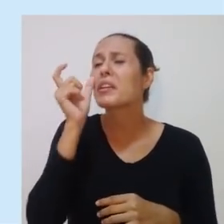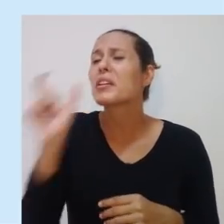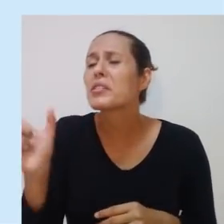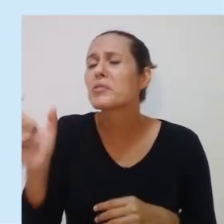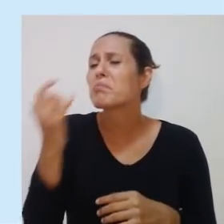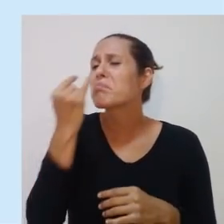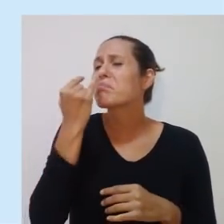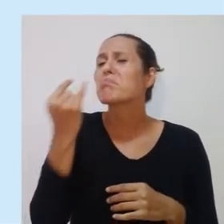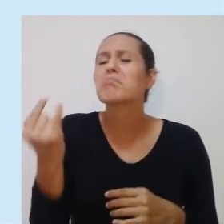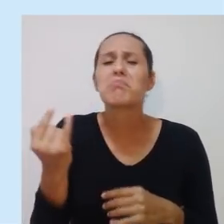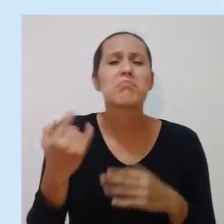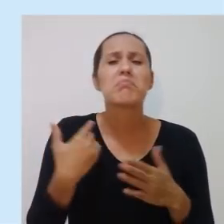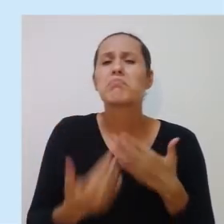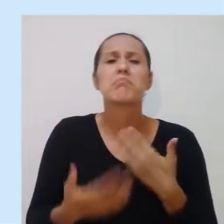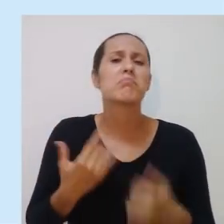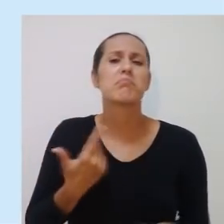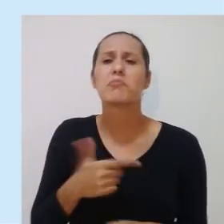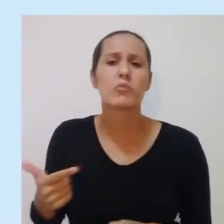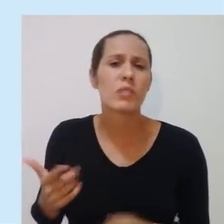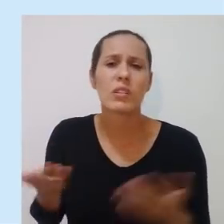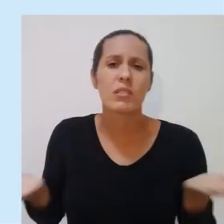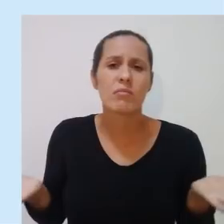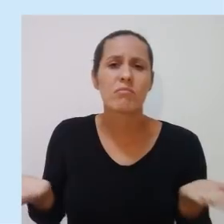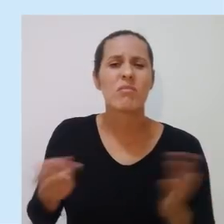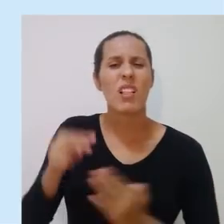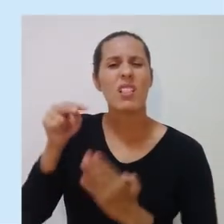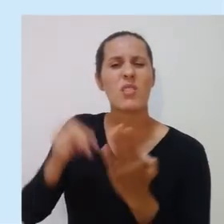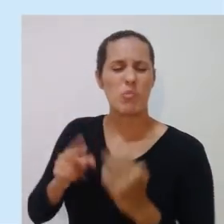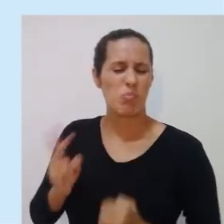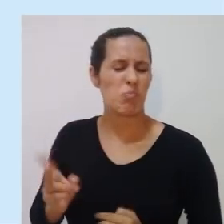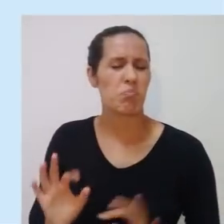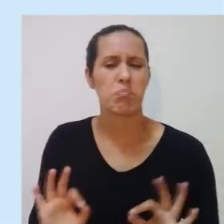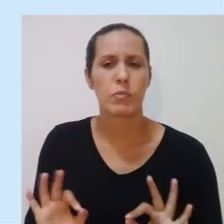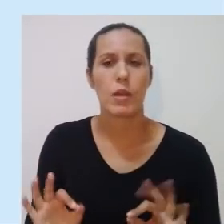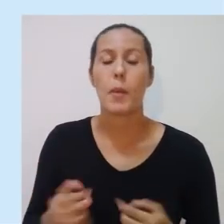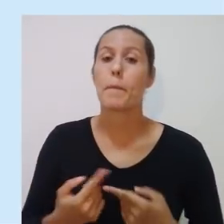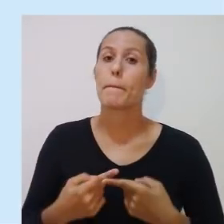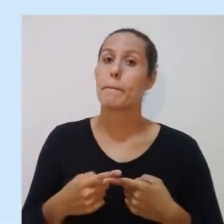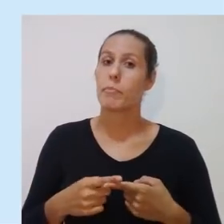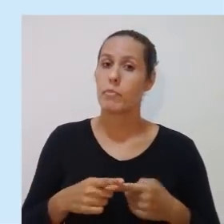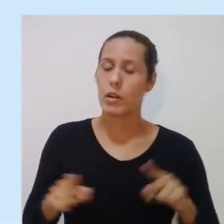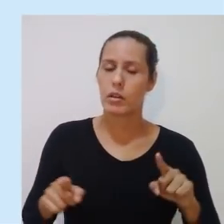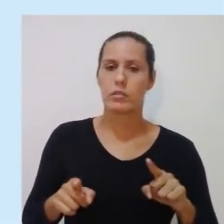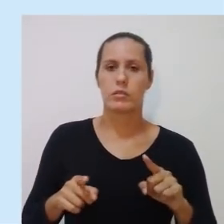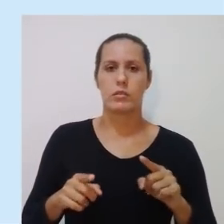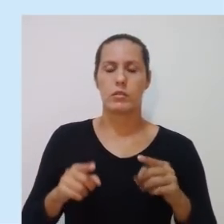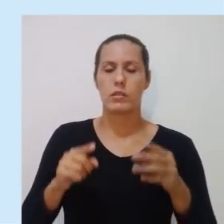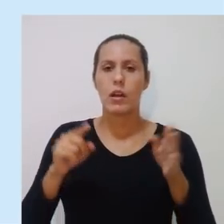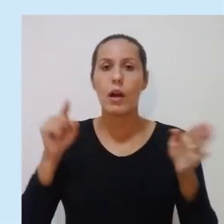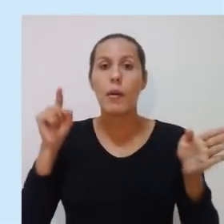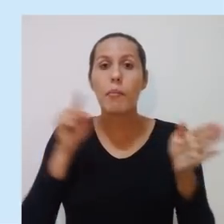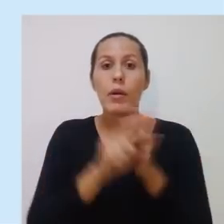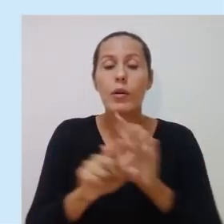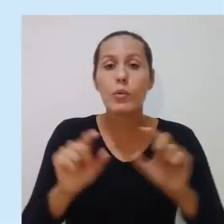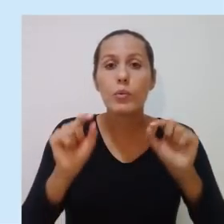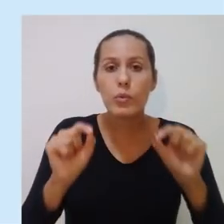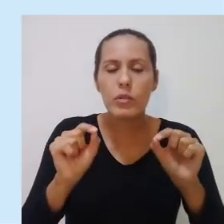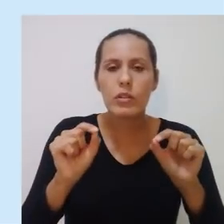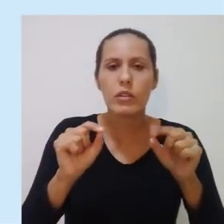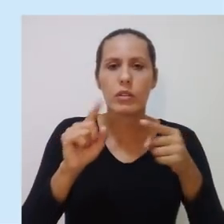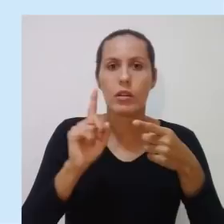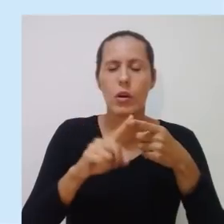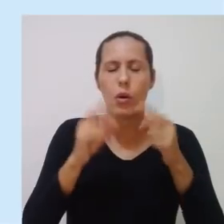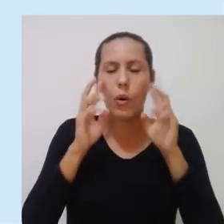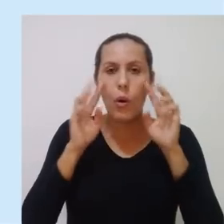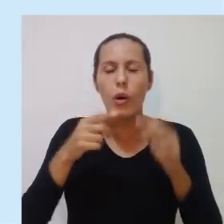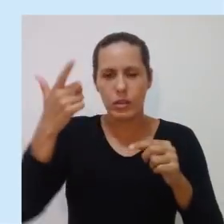aquela vontade de prosseguir na leitura. Mas a questão principal aqui está em negrito na